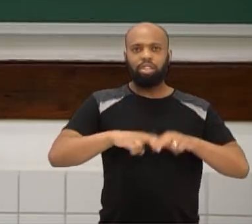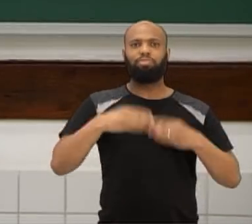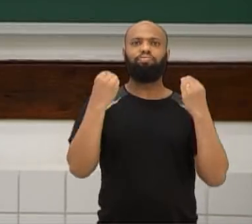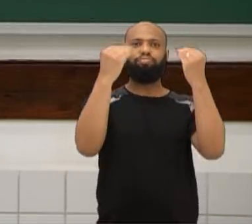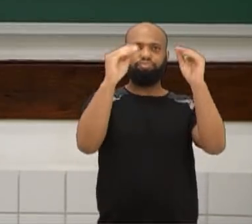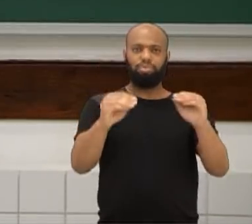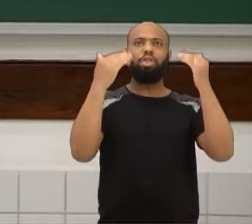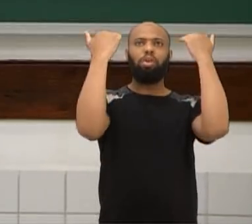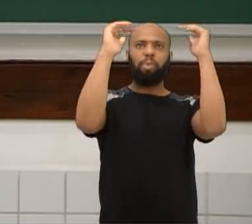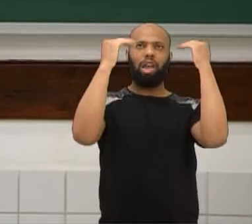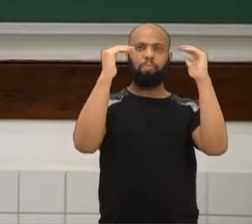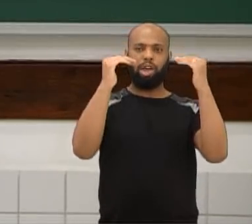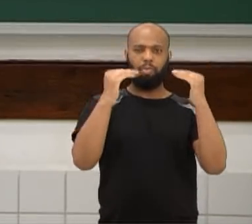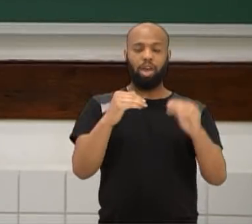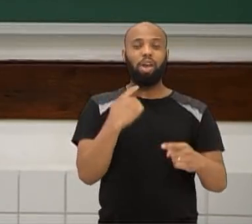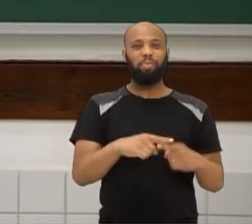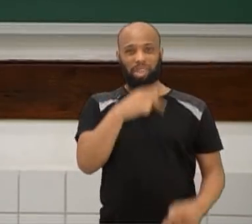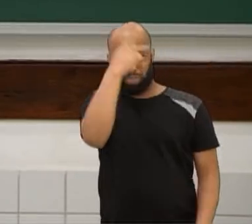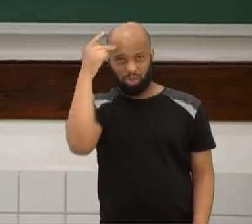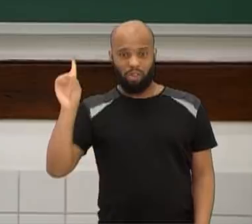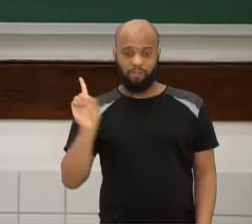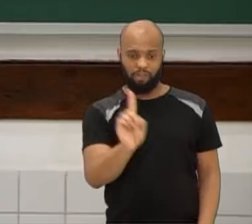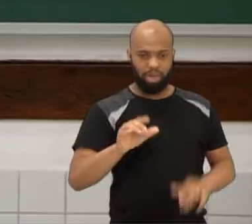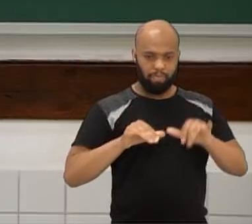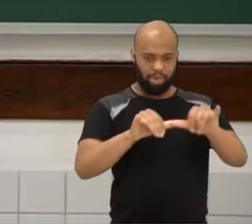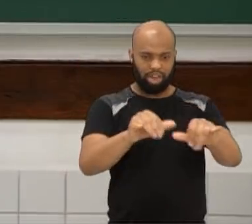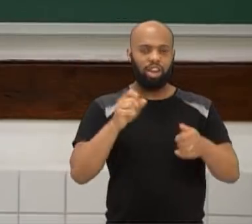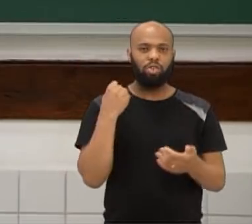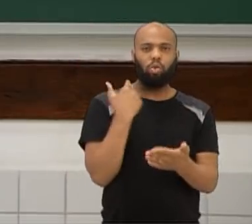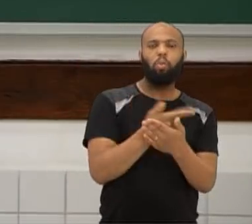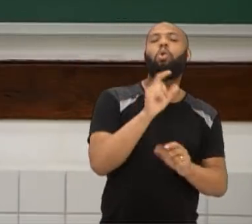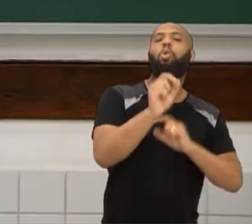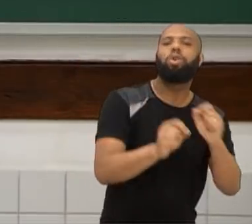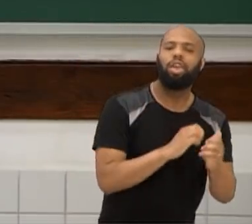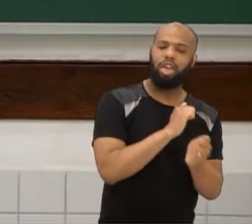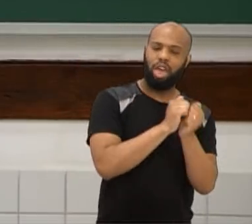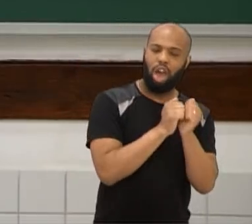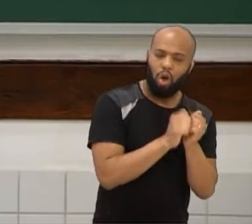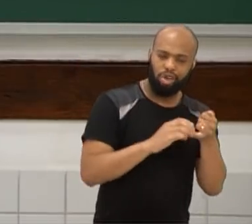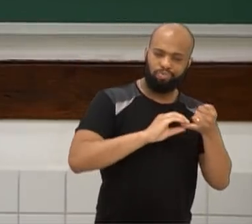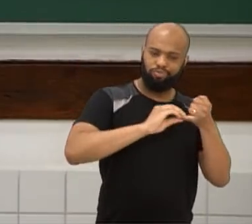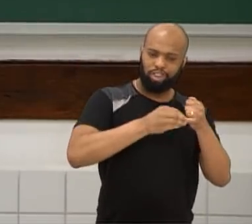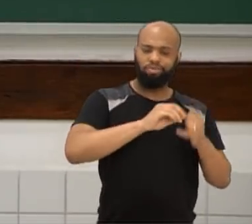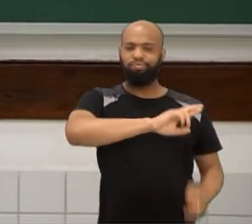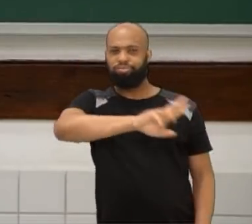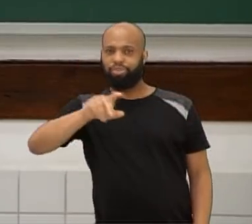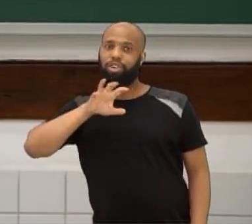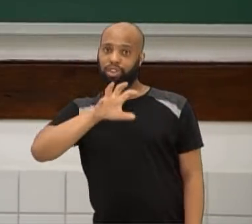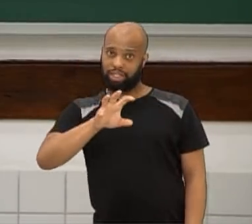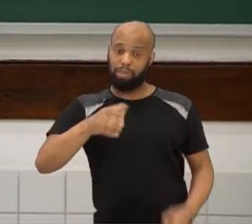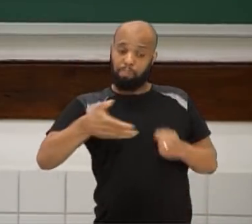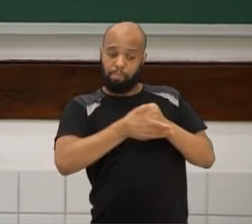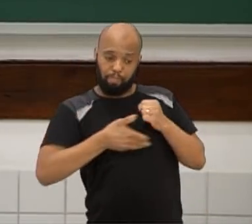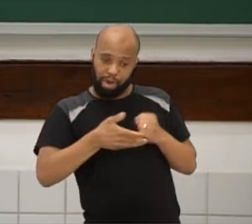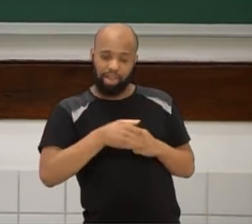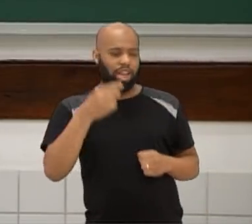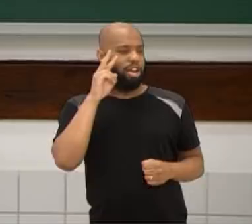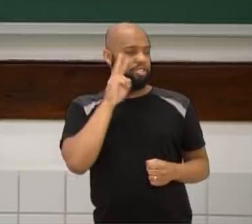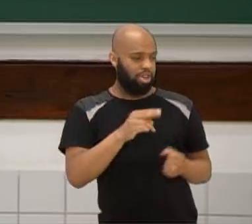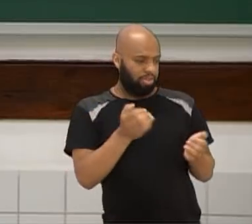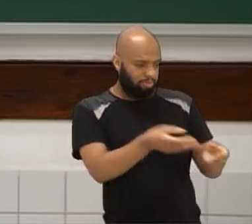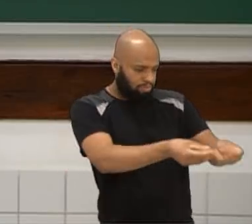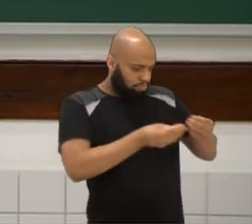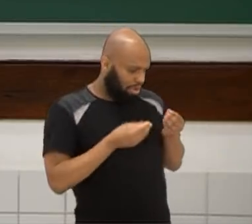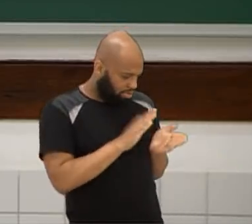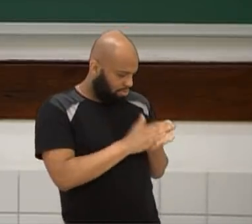que sempre as pessoas vão ao mercado para fazer a compra de arroz, de feijão. Então, quando ele pega aquele panfleto e observa isso, parece que